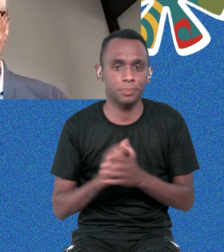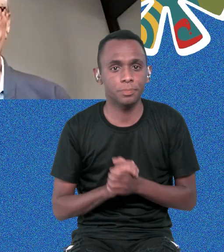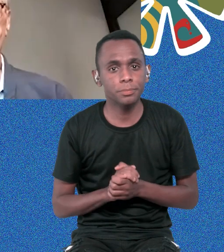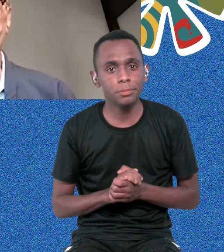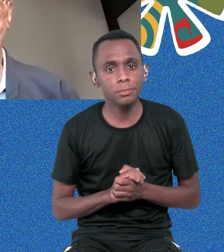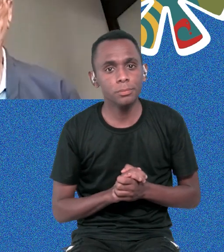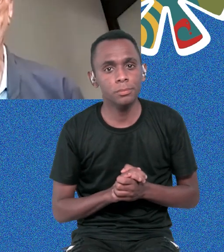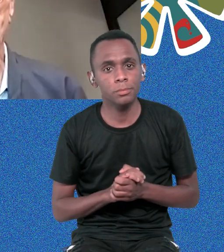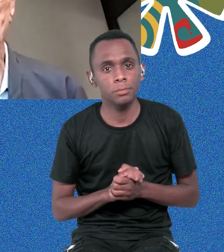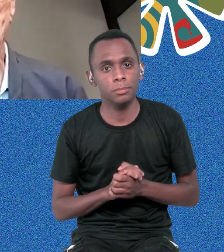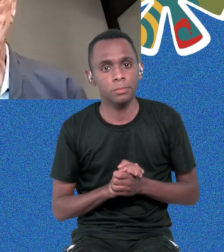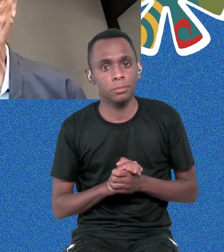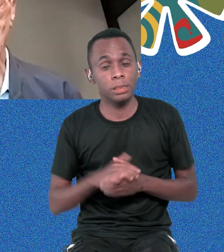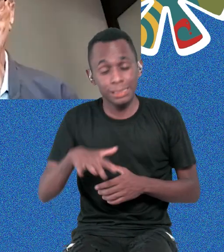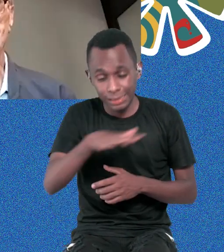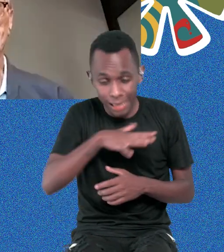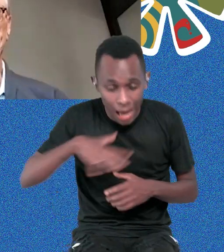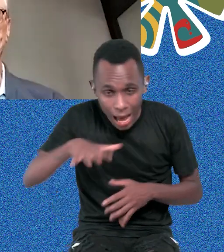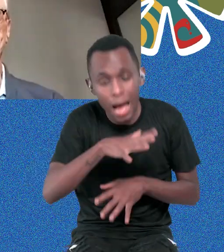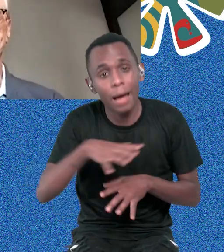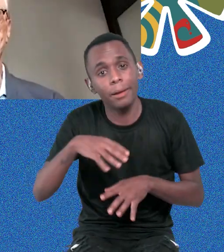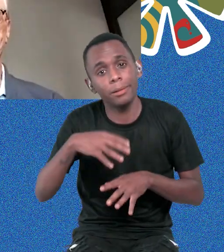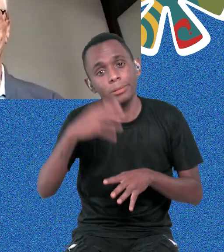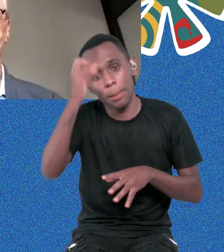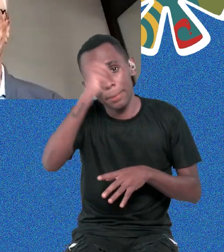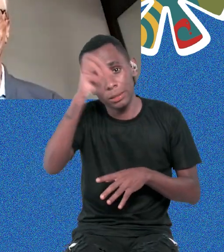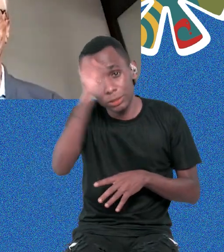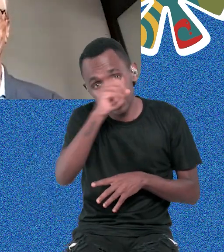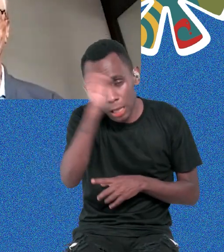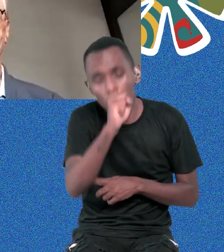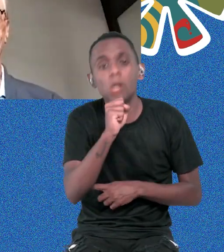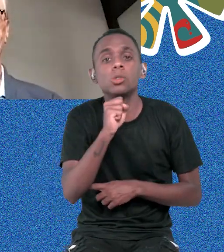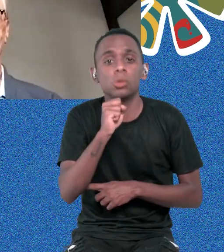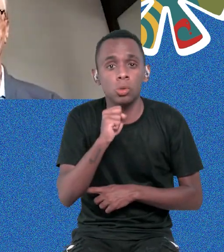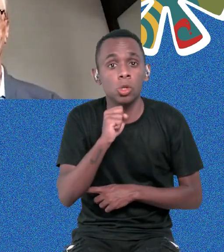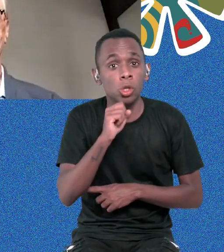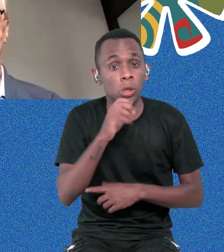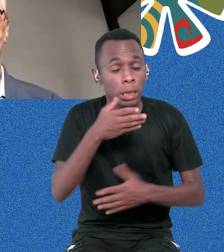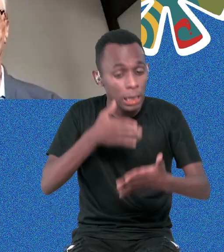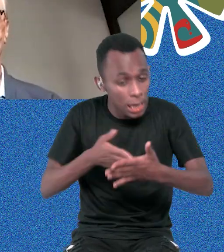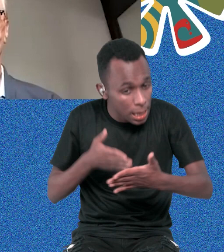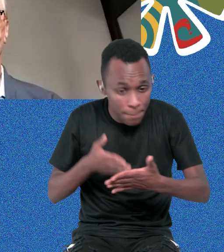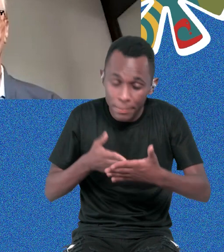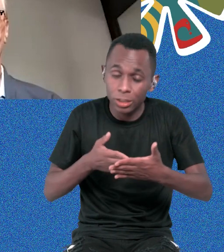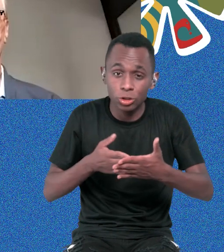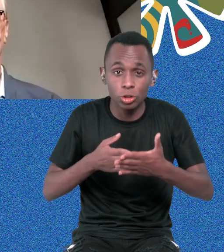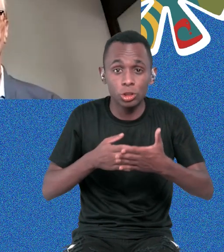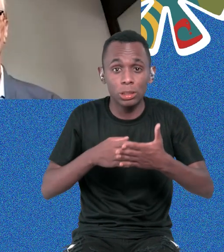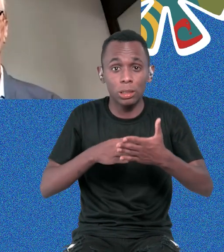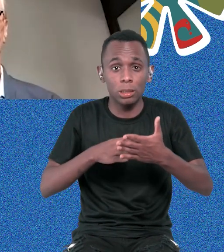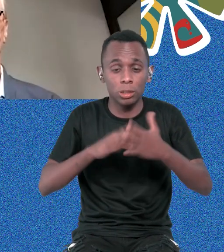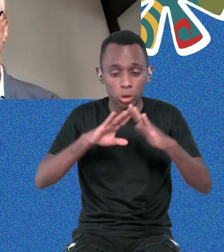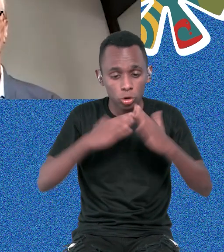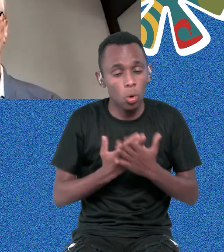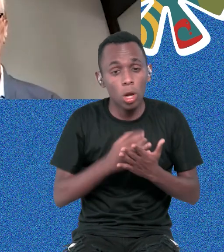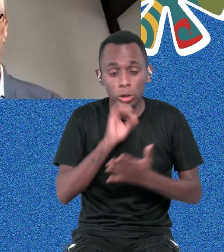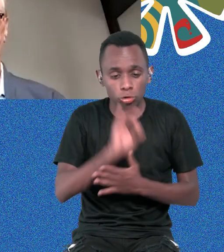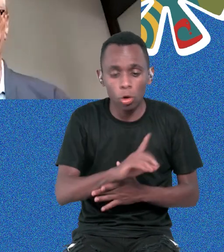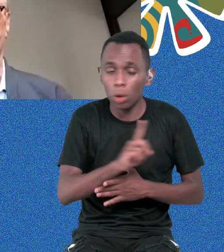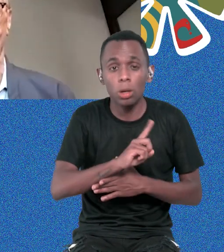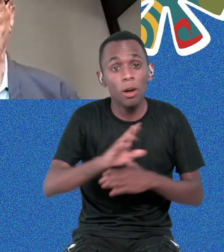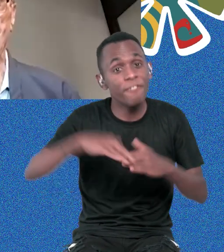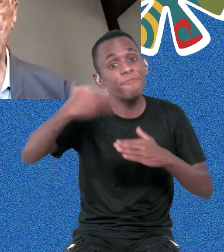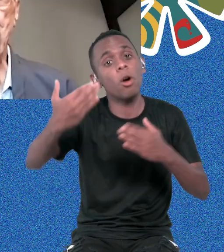O território, né, de formação, ele extrapola o próprio espaço físico da